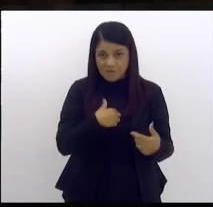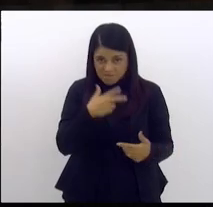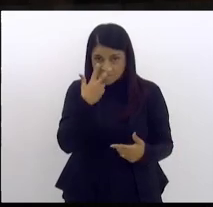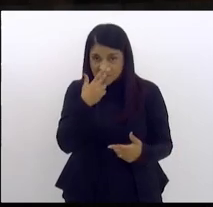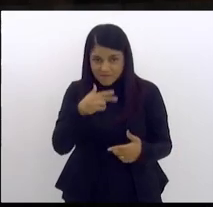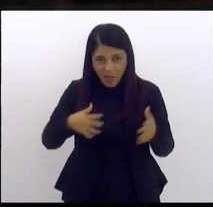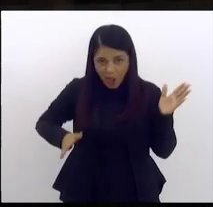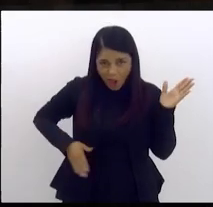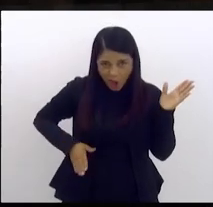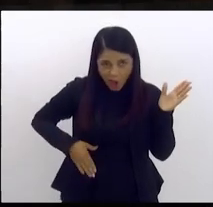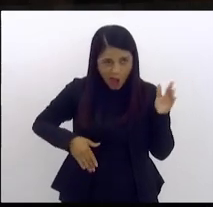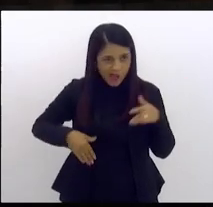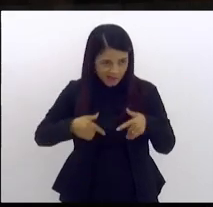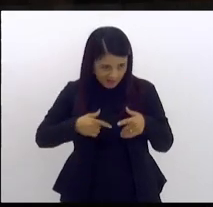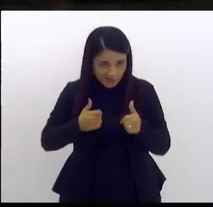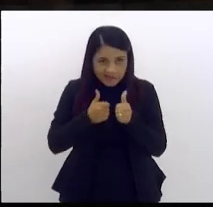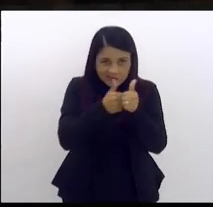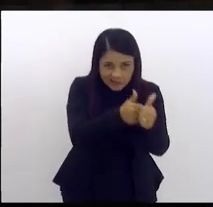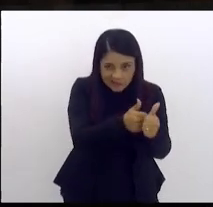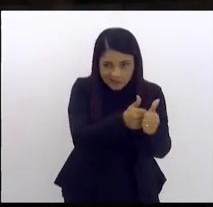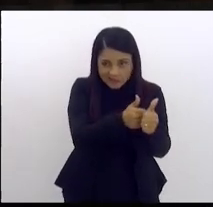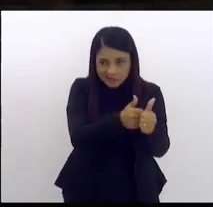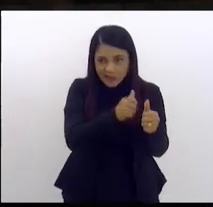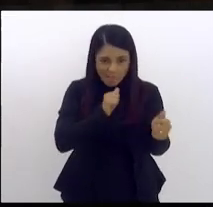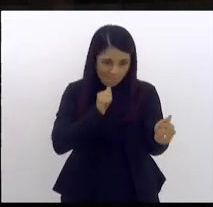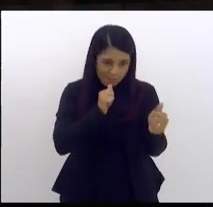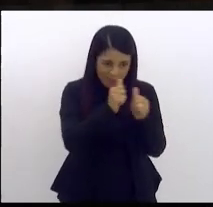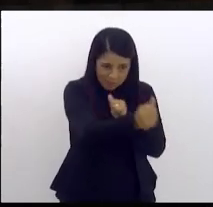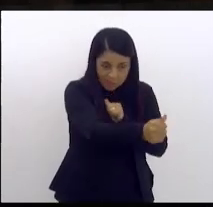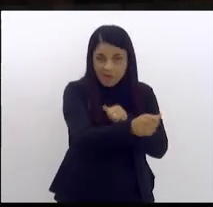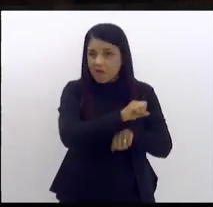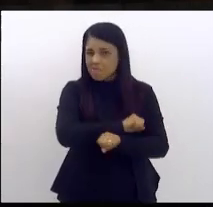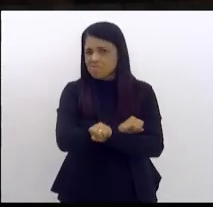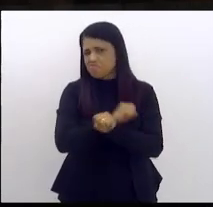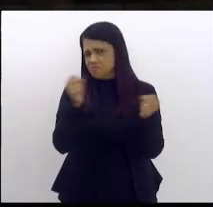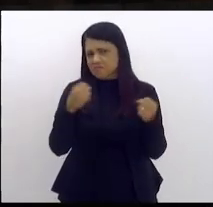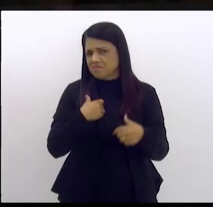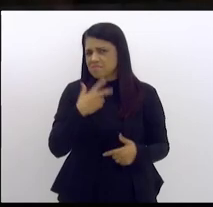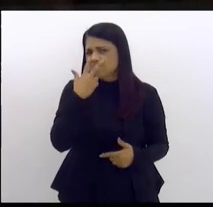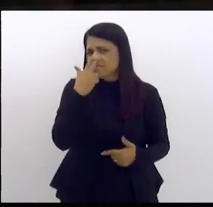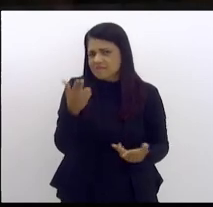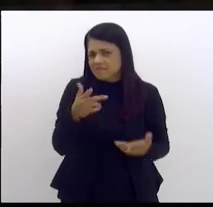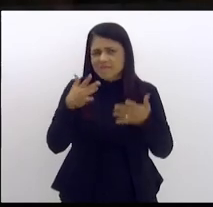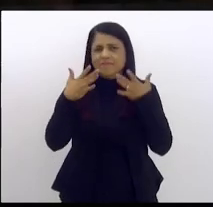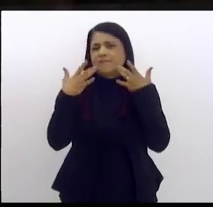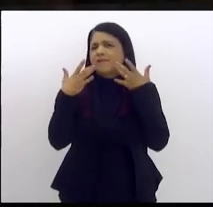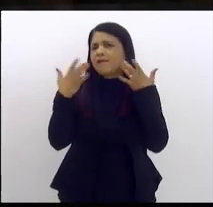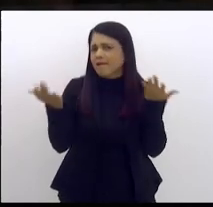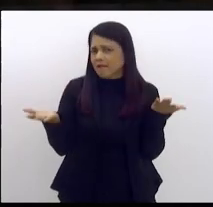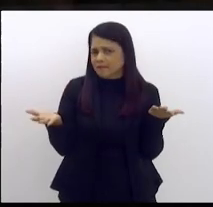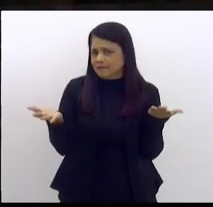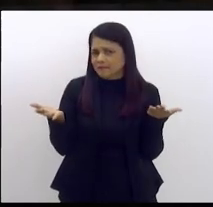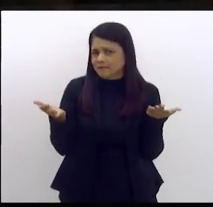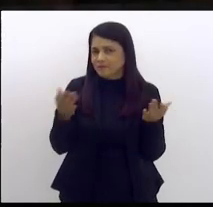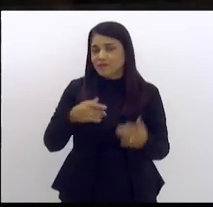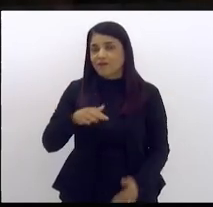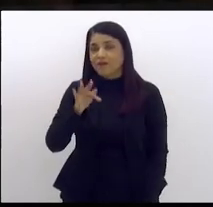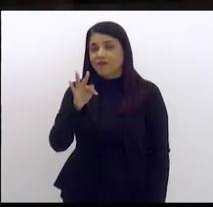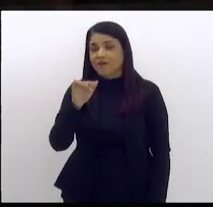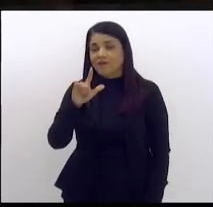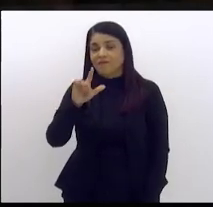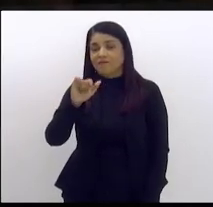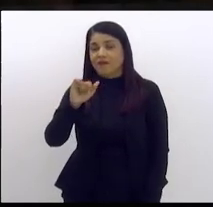roubou o celular al não tem isso né então absoluta isso é tudo teatro né que o Flávio